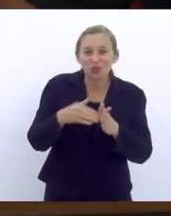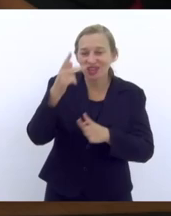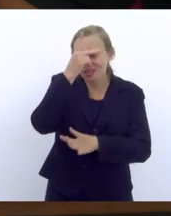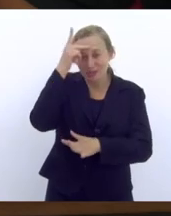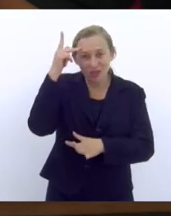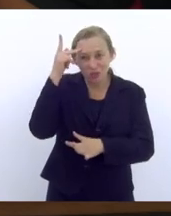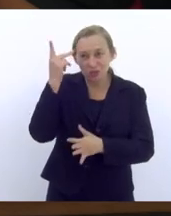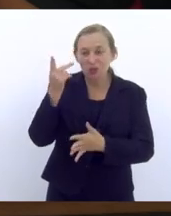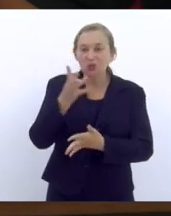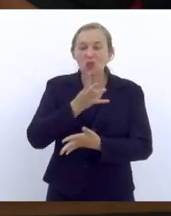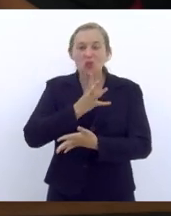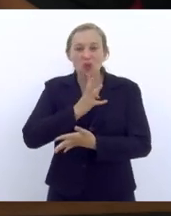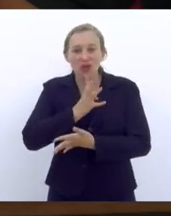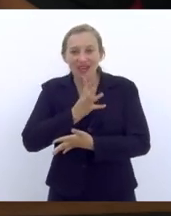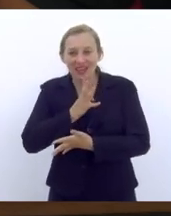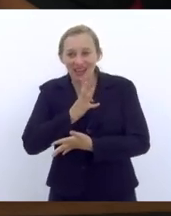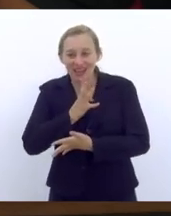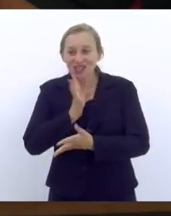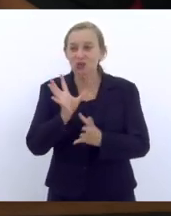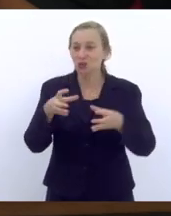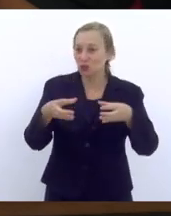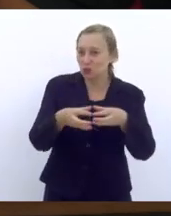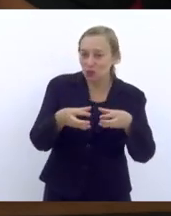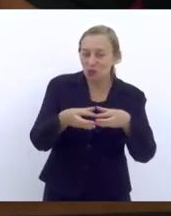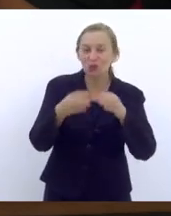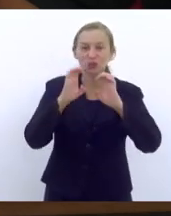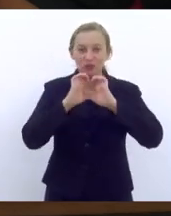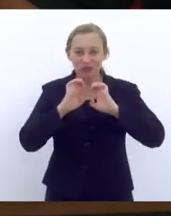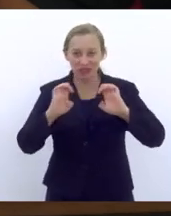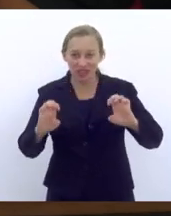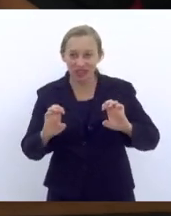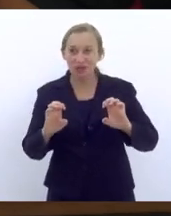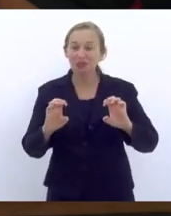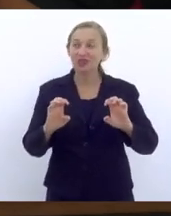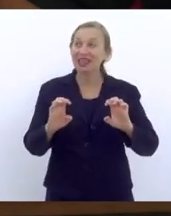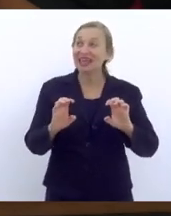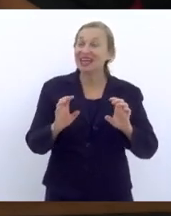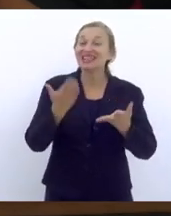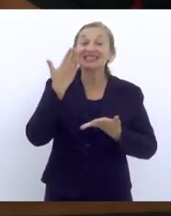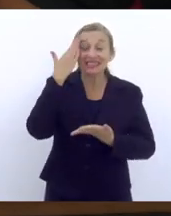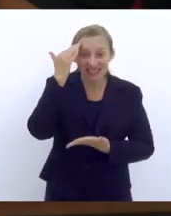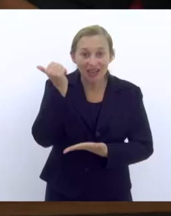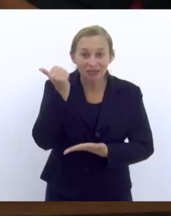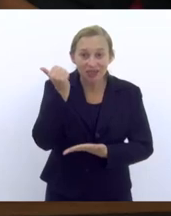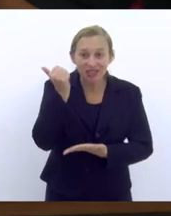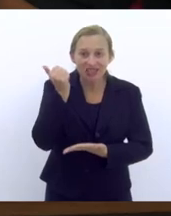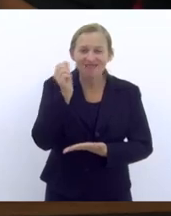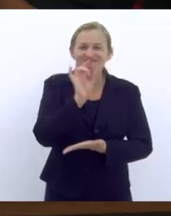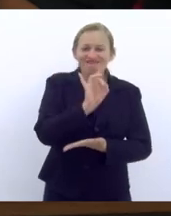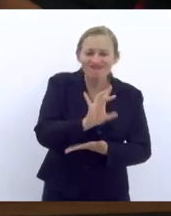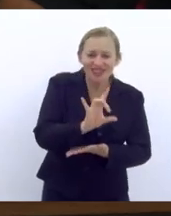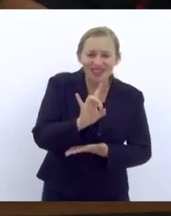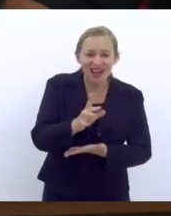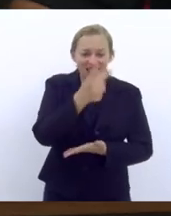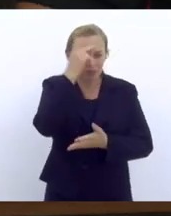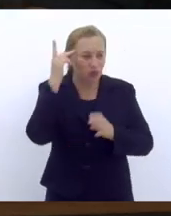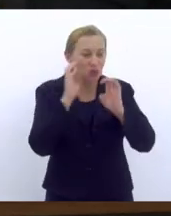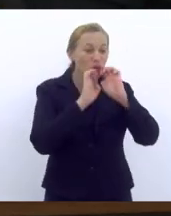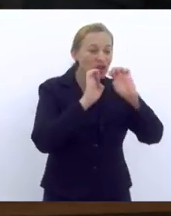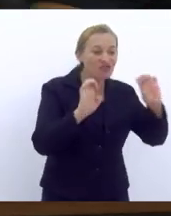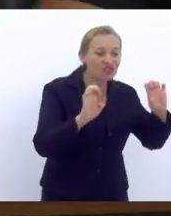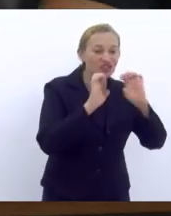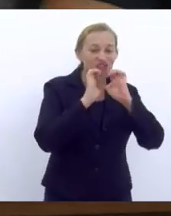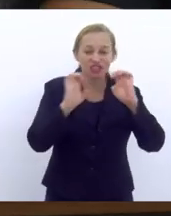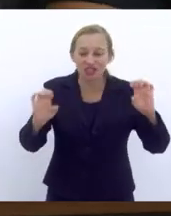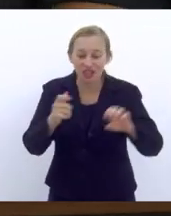que conhecem, né, o grupo da evangelização, elas sabem que cada evangelista que